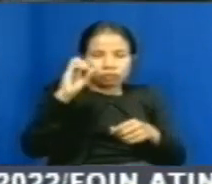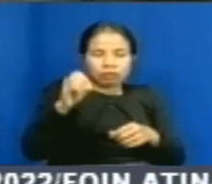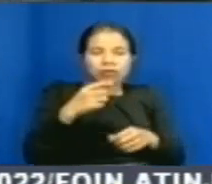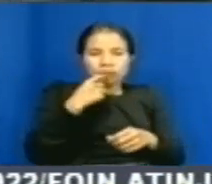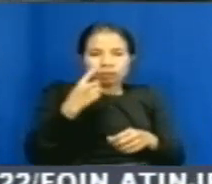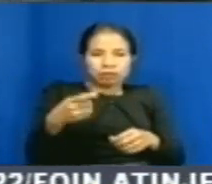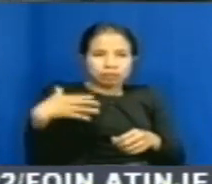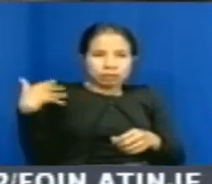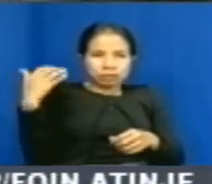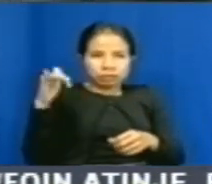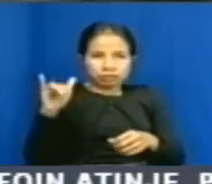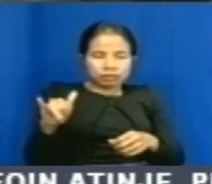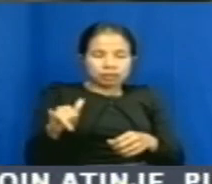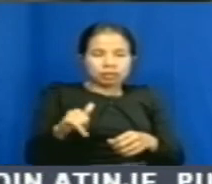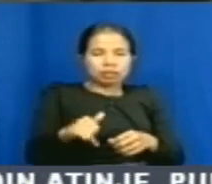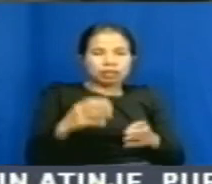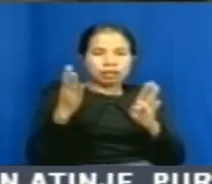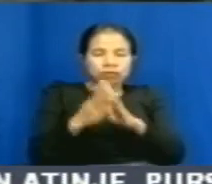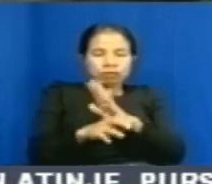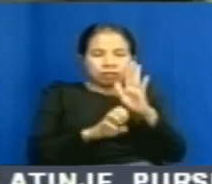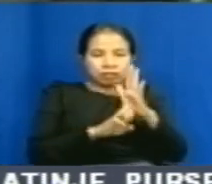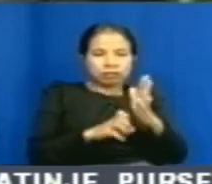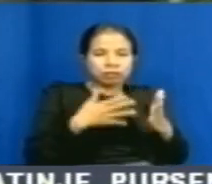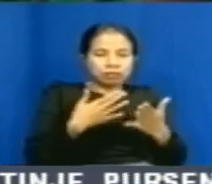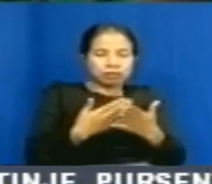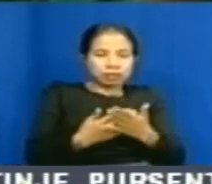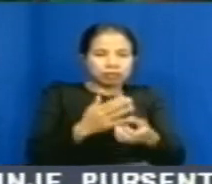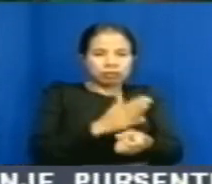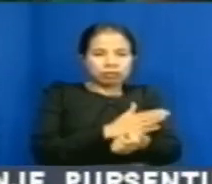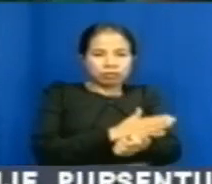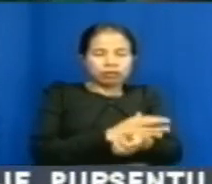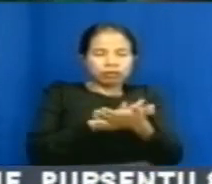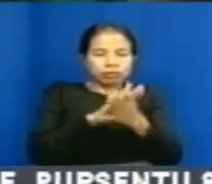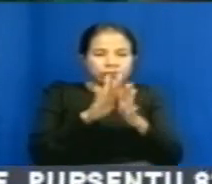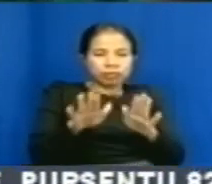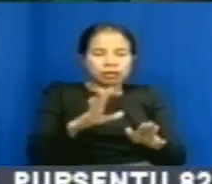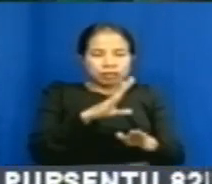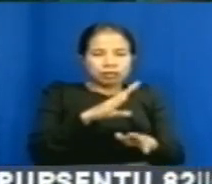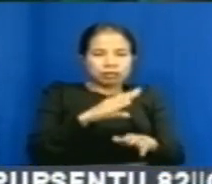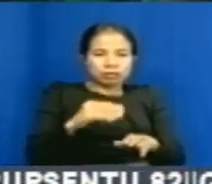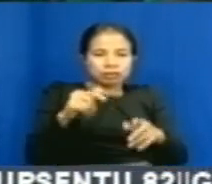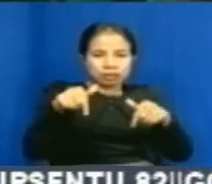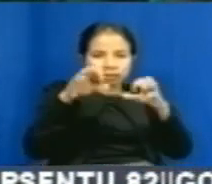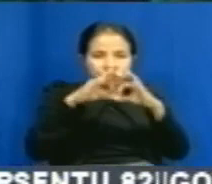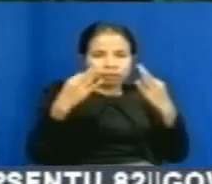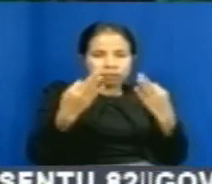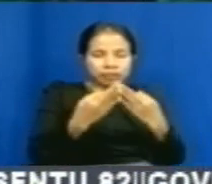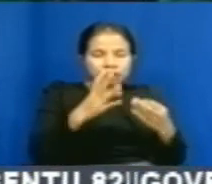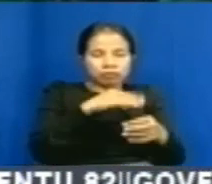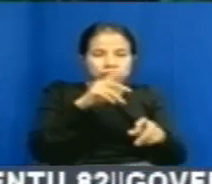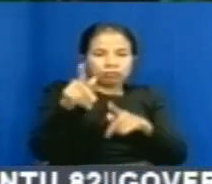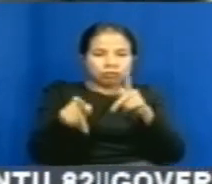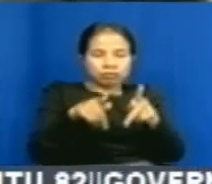ba foi ensaia sira a tu sa inspirador, onde promove paz no dame e a família no